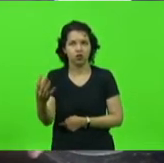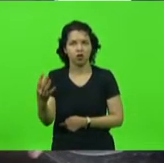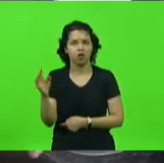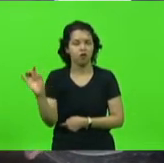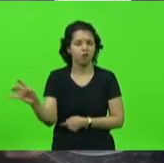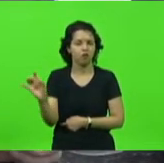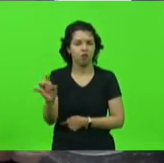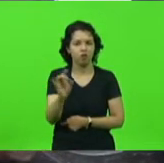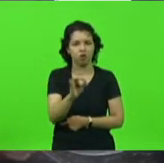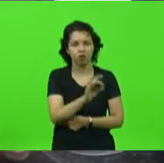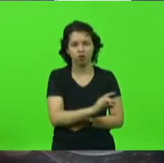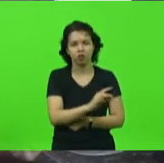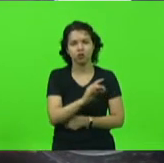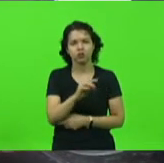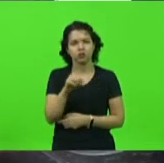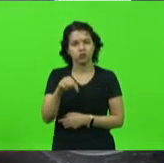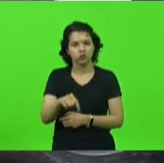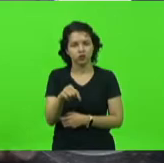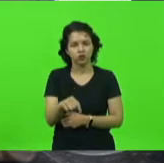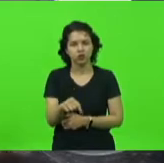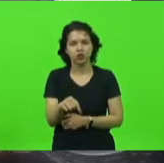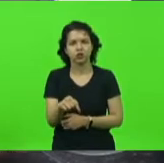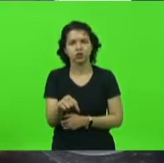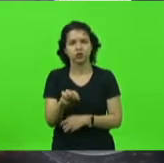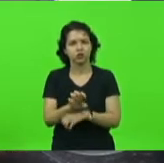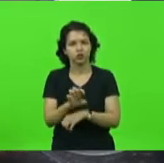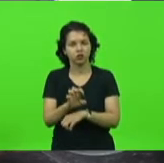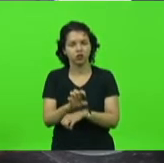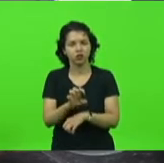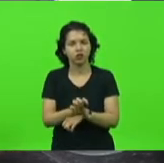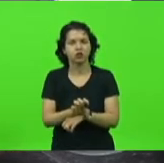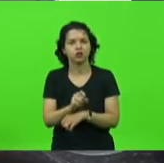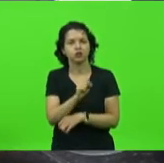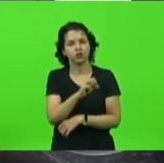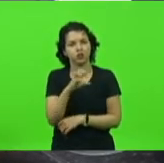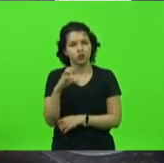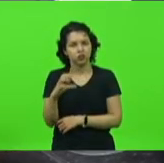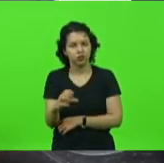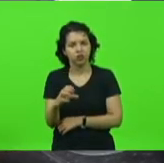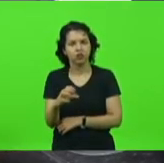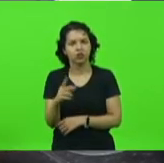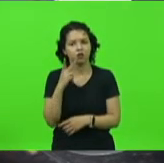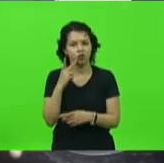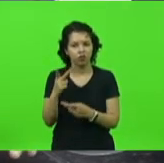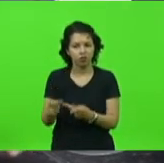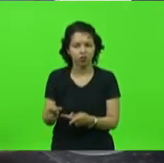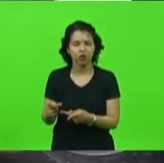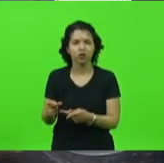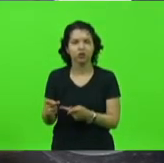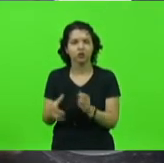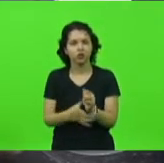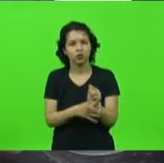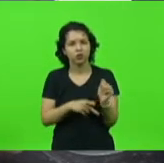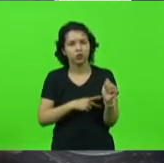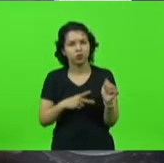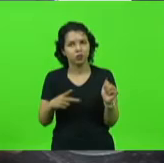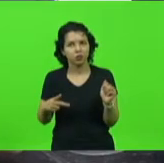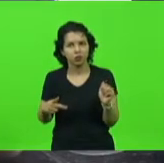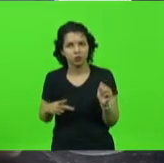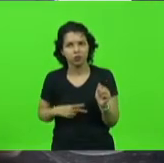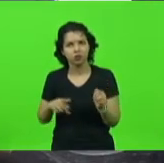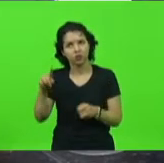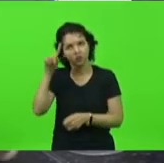catarinense e a gente olha as nossas forças de segurança pública que diariamente se abstêm do conforto do lar, deixa sua esposa,